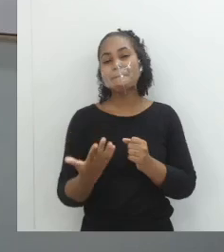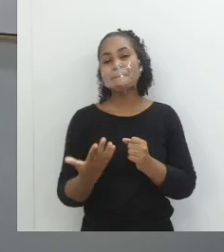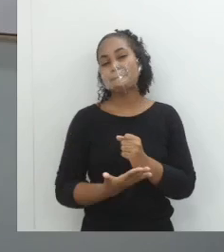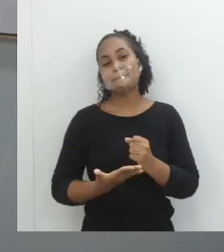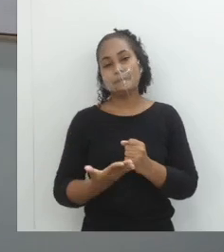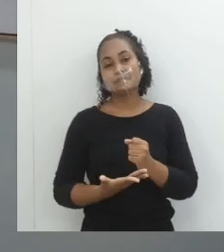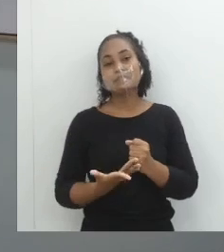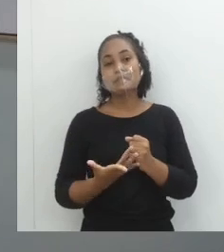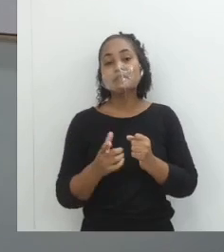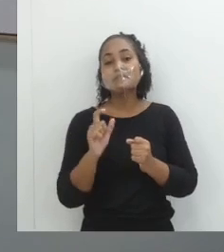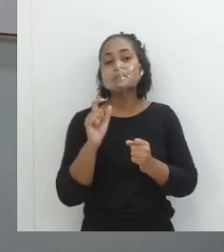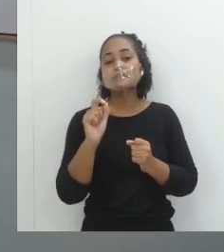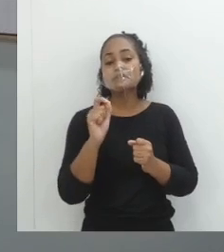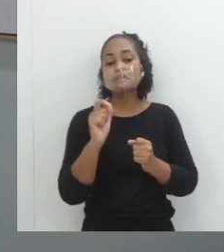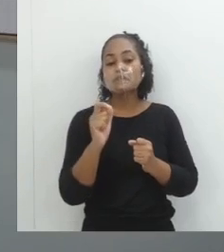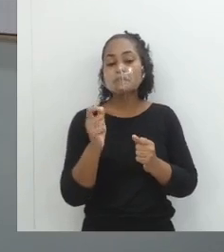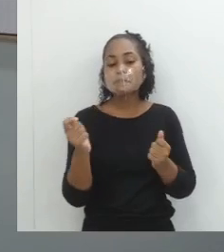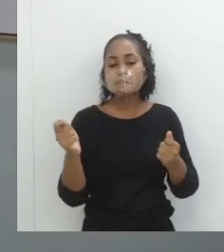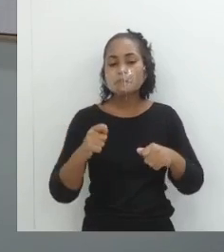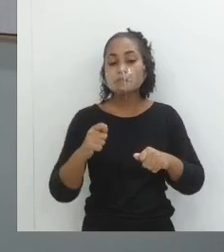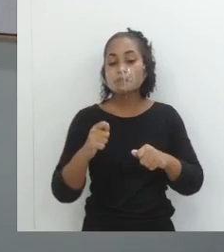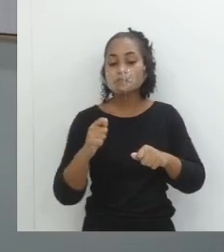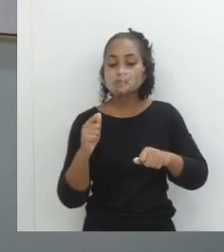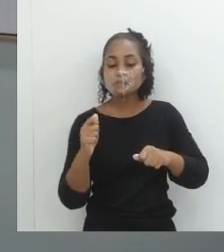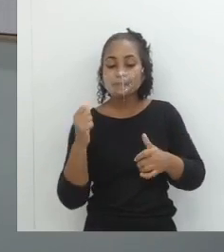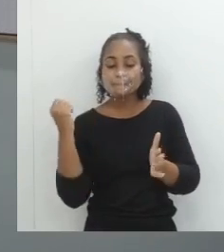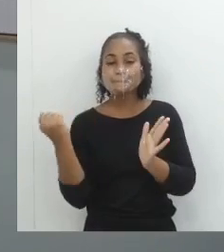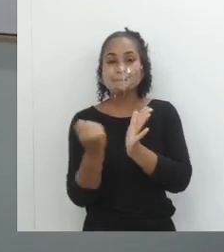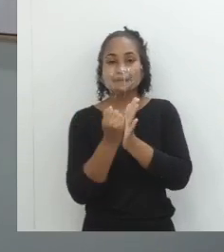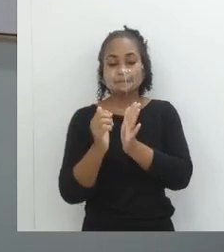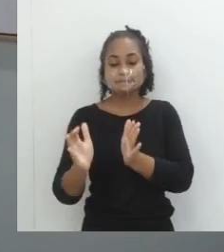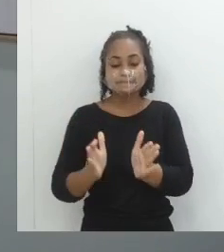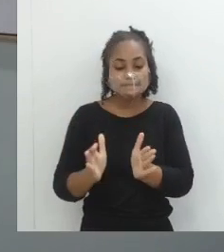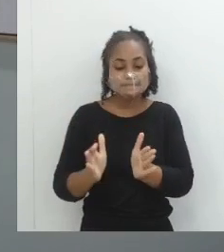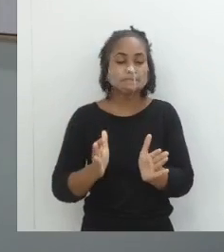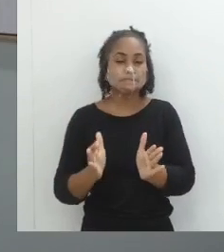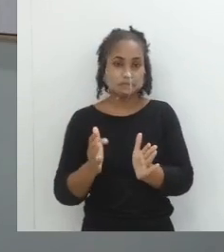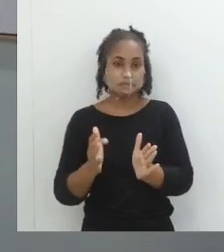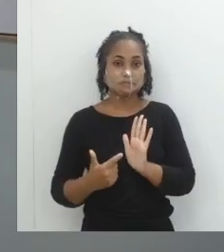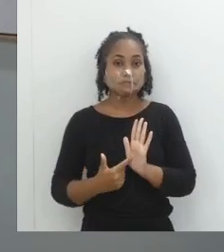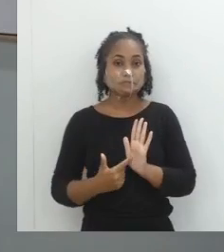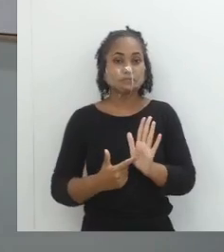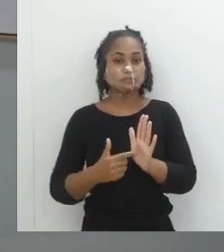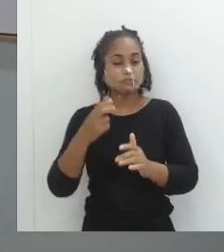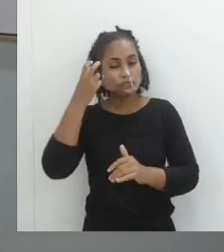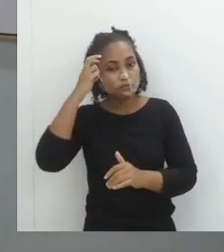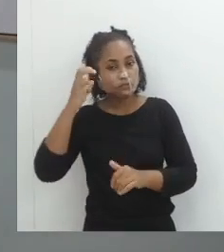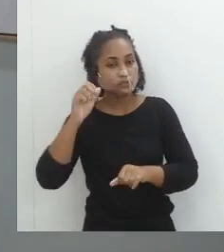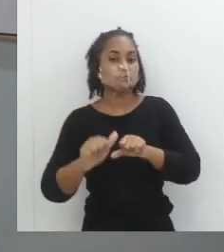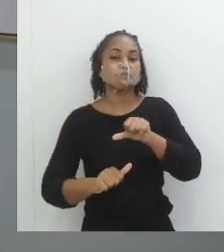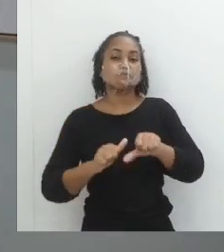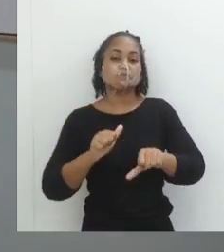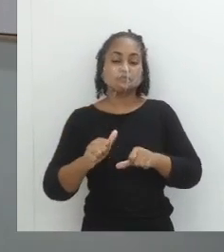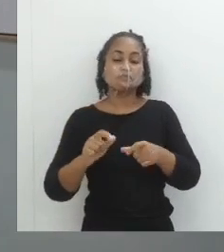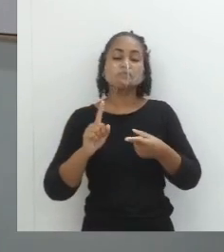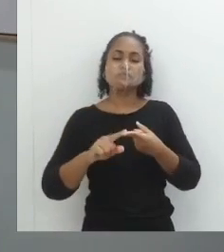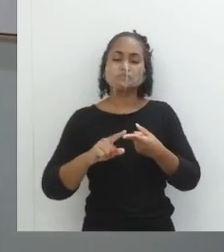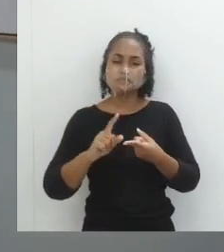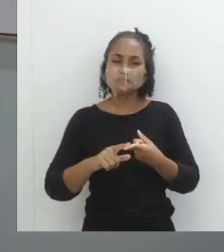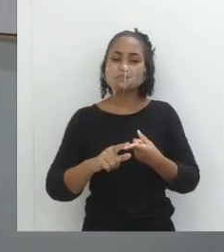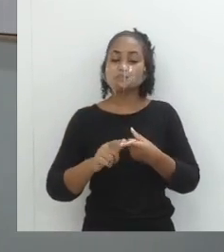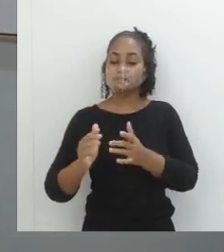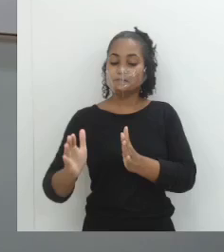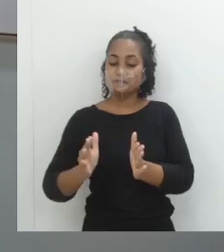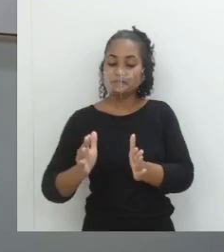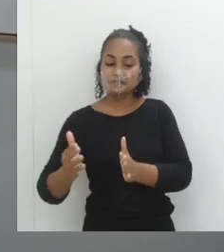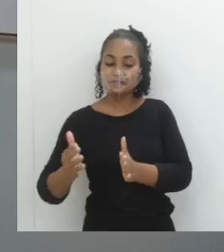basicamente para poder fazer essa mudança cultural, quer dizer, demonstrar essa mudança cultural e mostrar a fase de